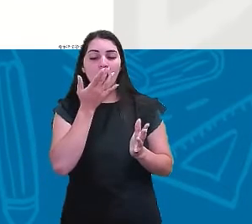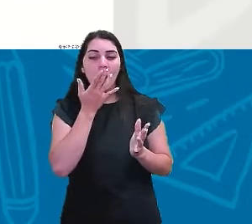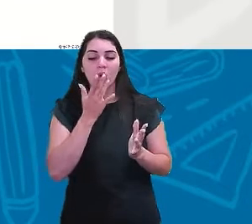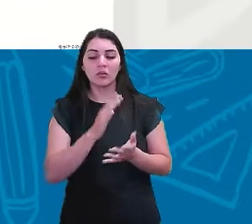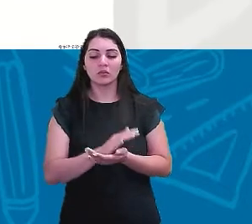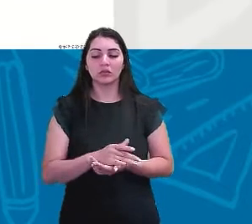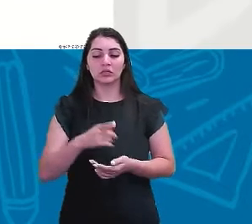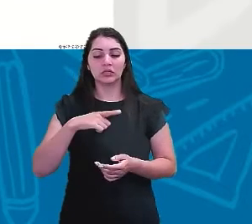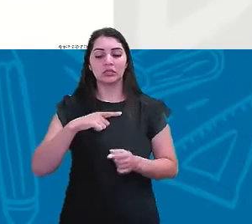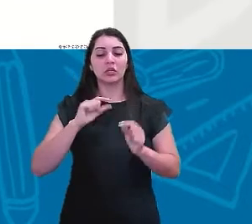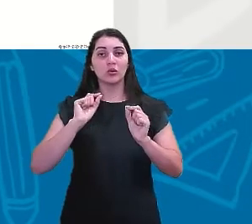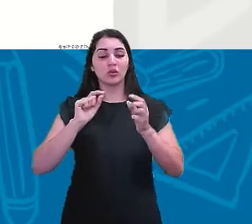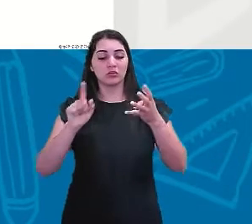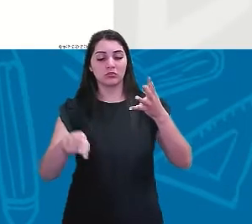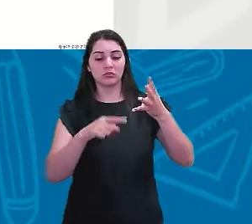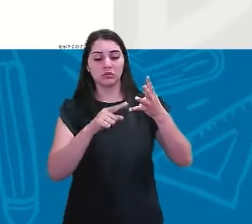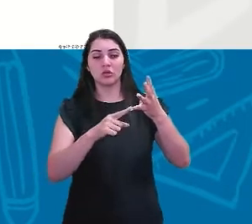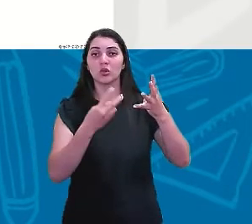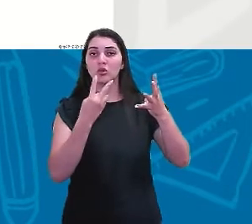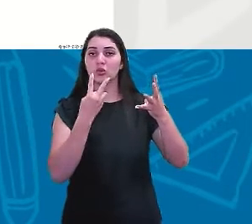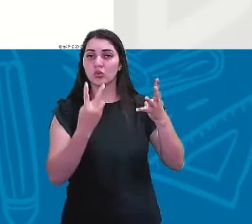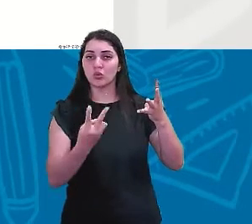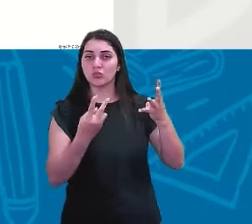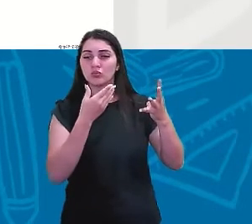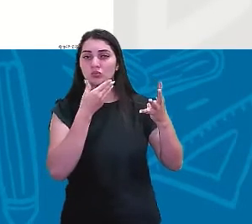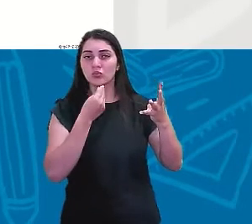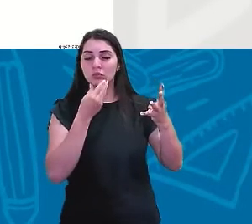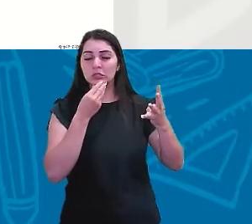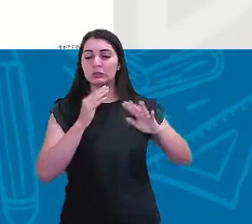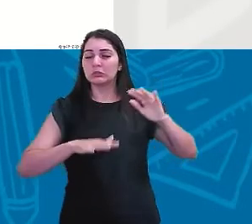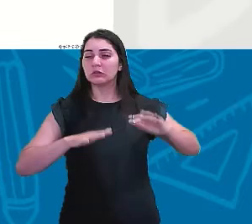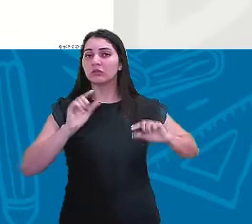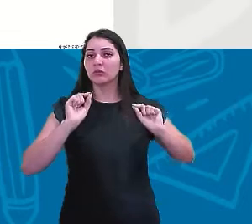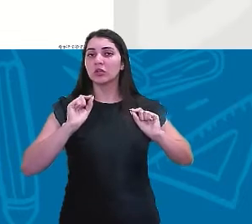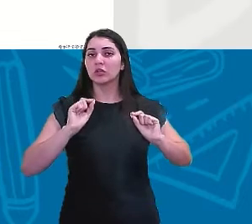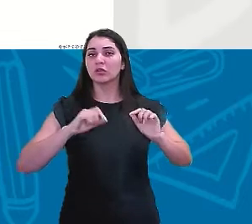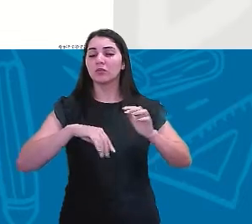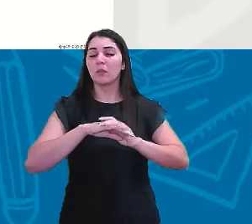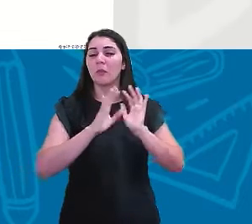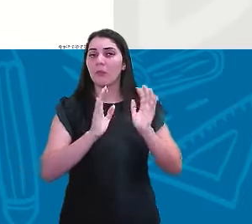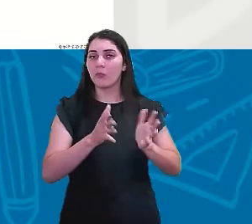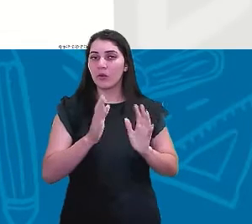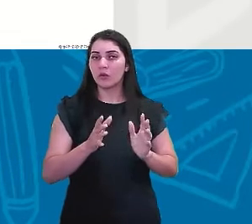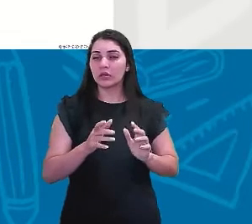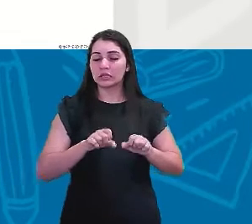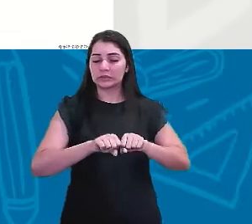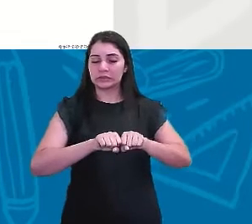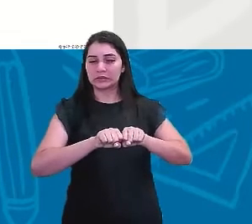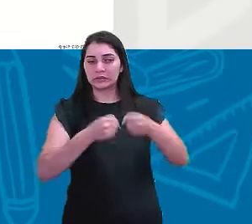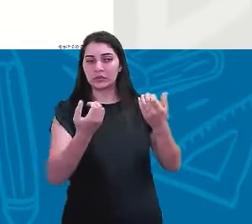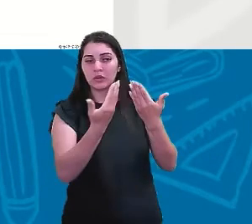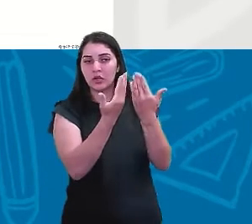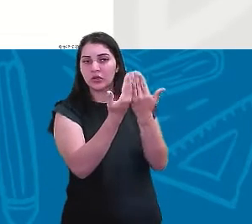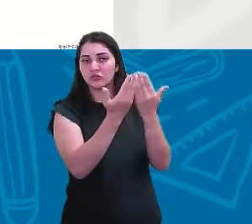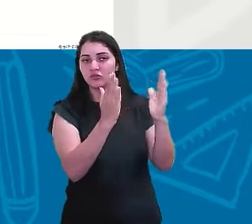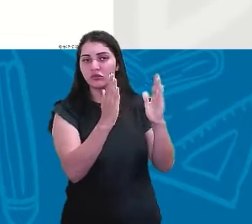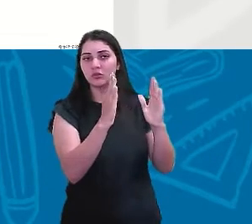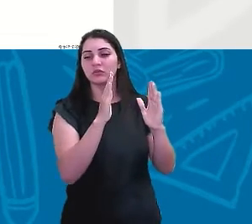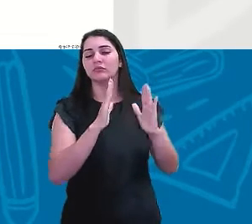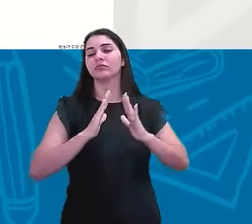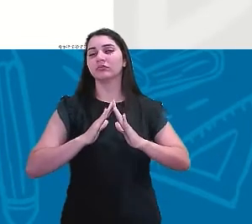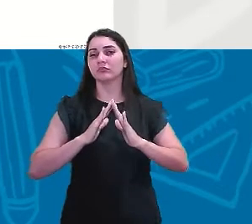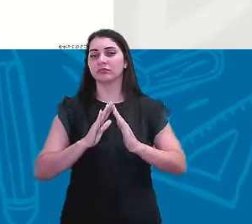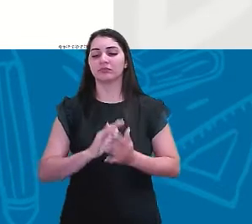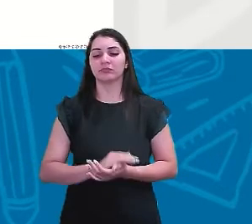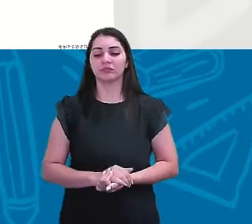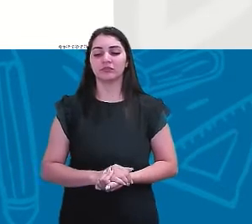uma quarta situação, que são 2 meninos que provavelmente estavam brincando bola e que quebraram a janela de uma casa. Vamos lá.